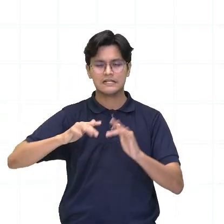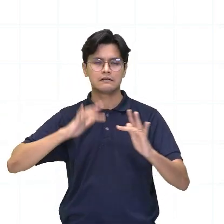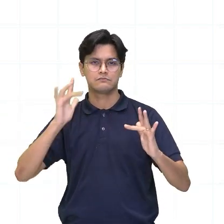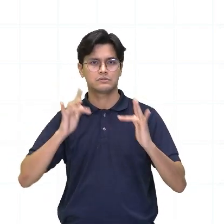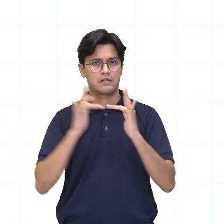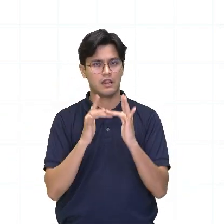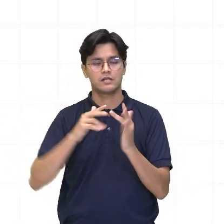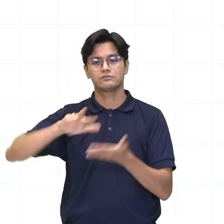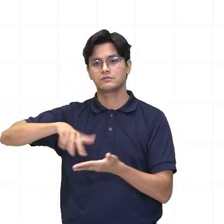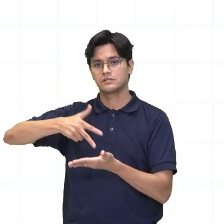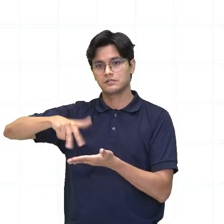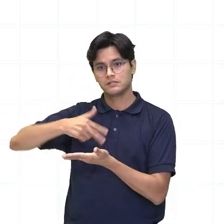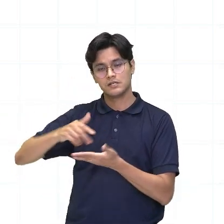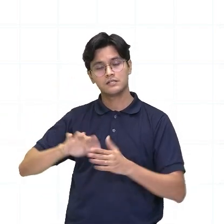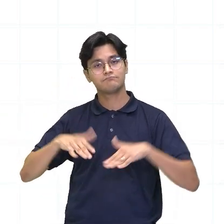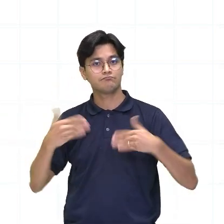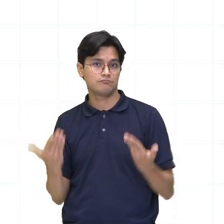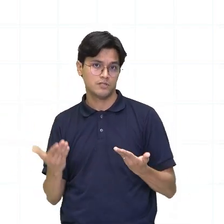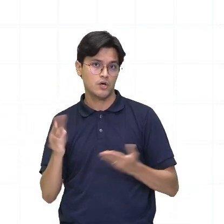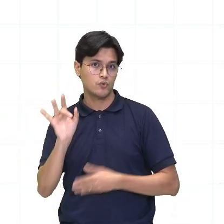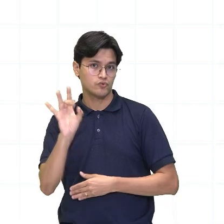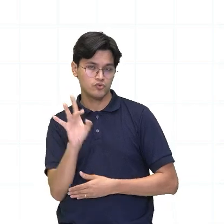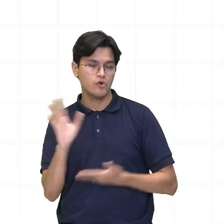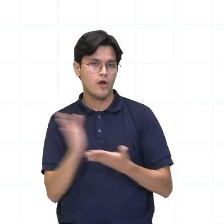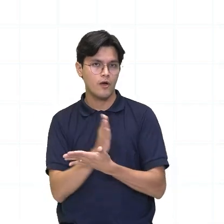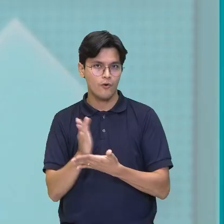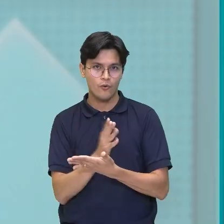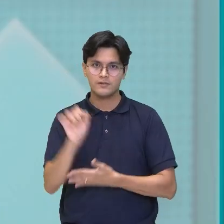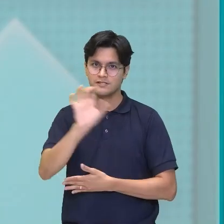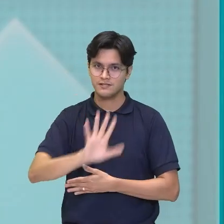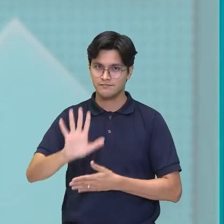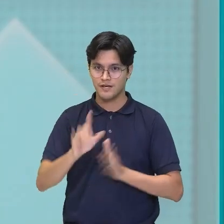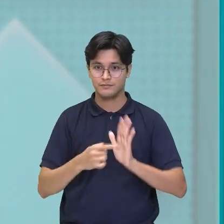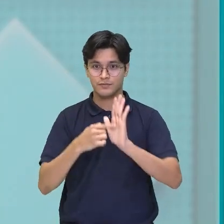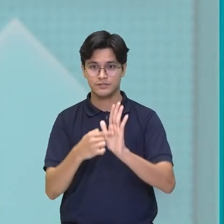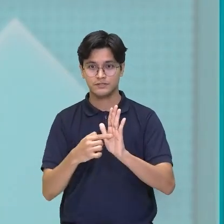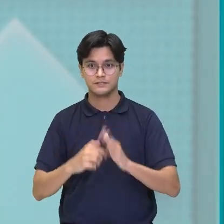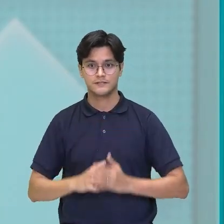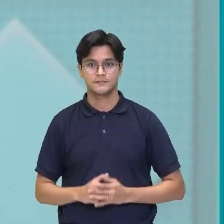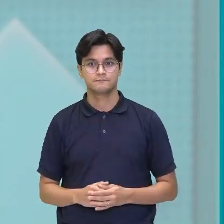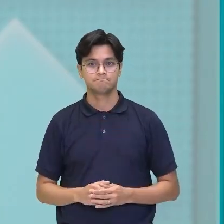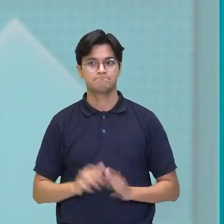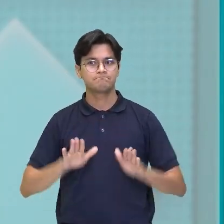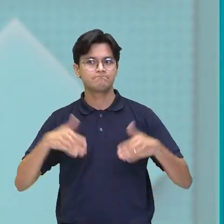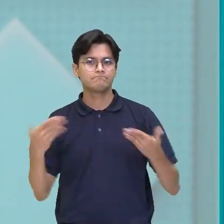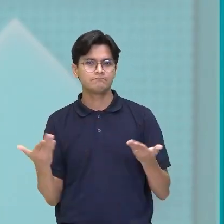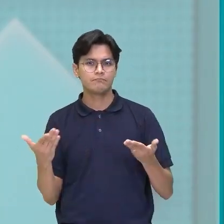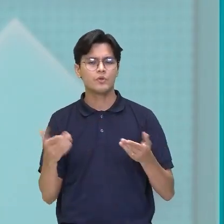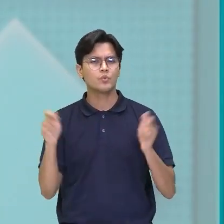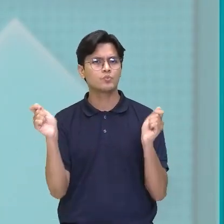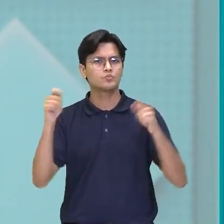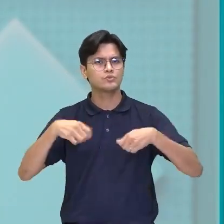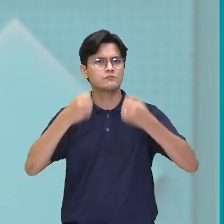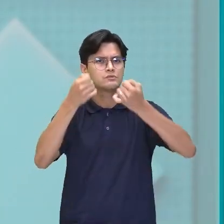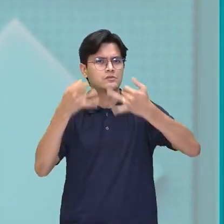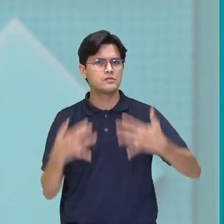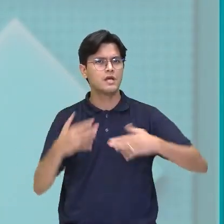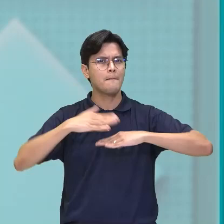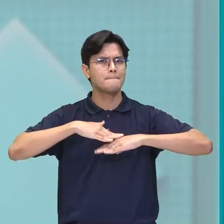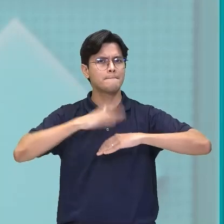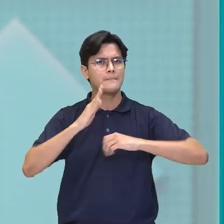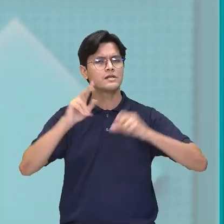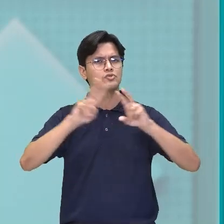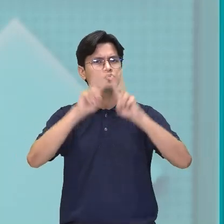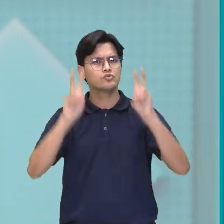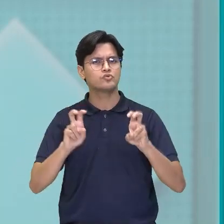né, apenas algumas imagens nós vamos mostrar. E aí o que nós podemos falar mais sobre a questão de dança? Tem outra dança